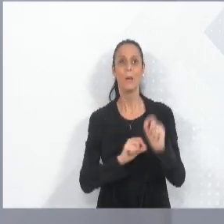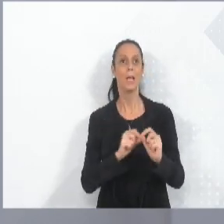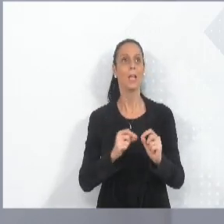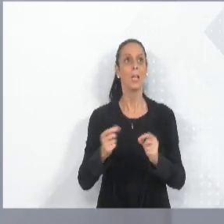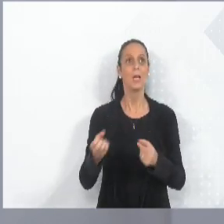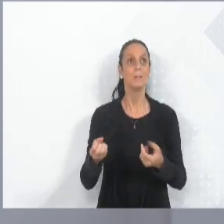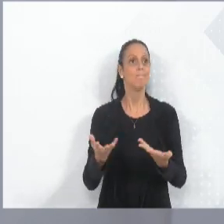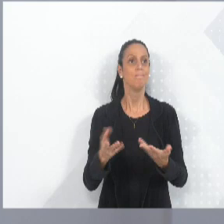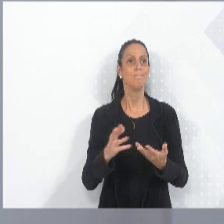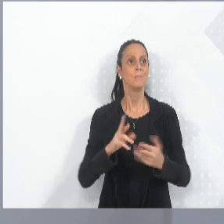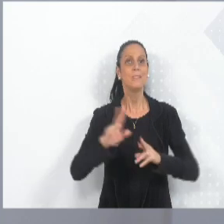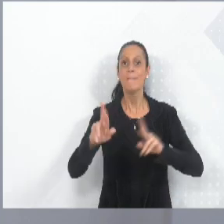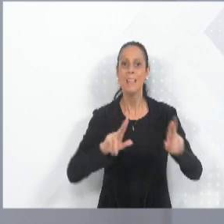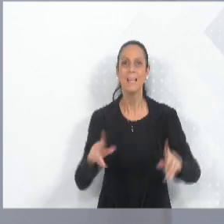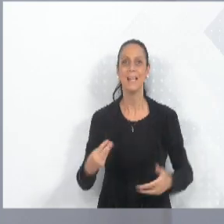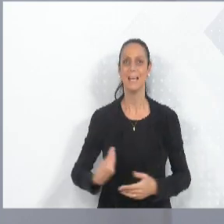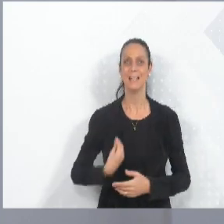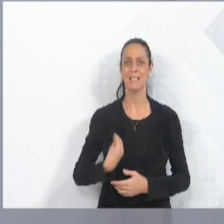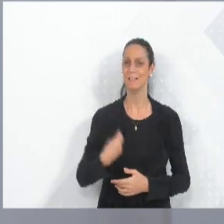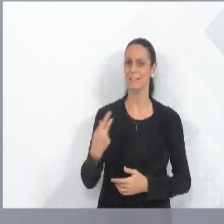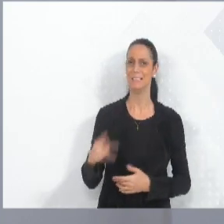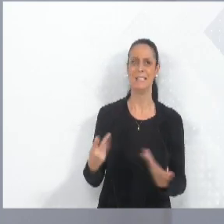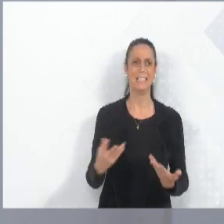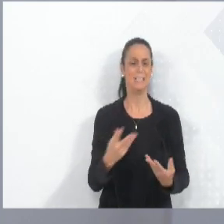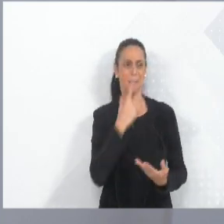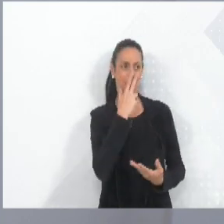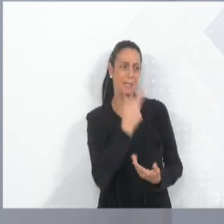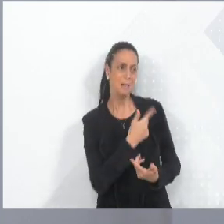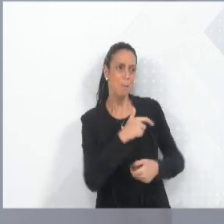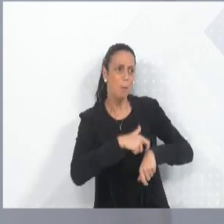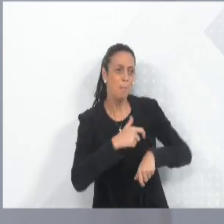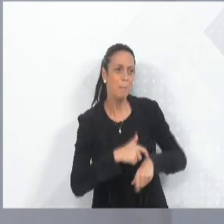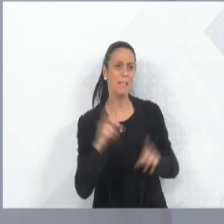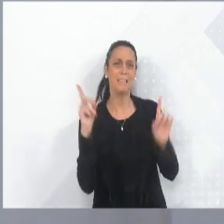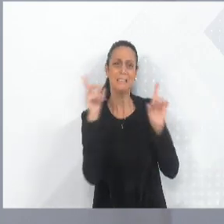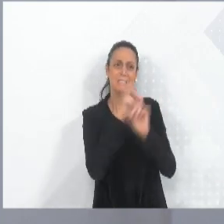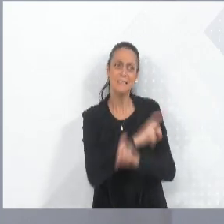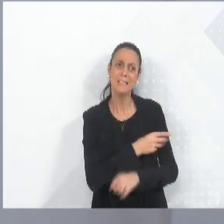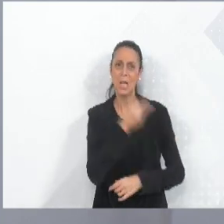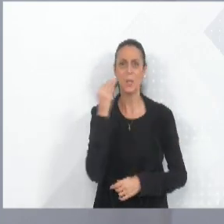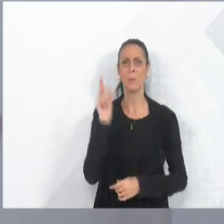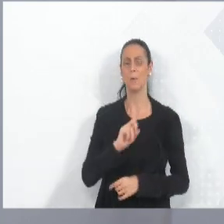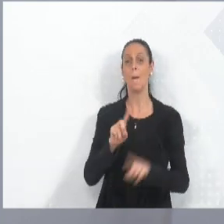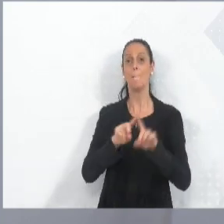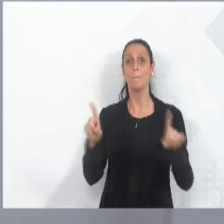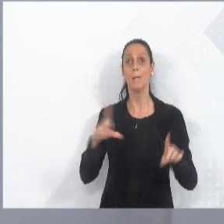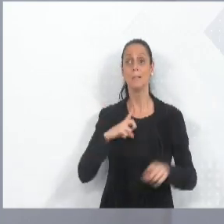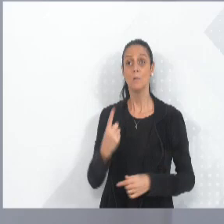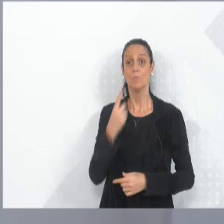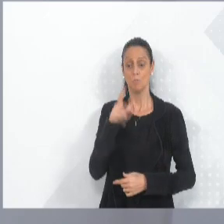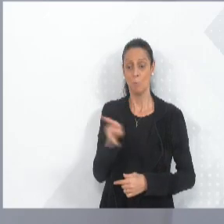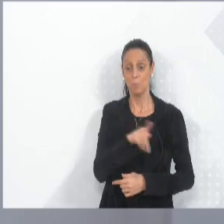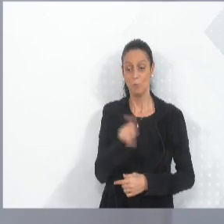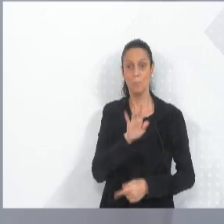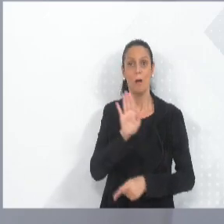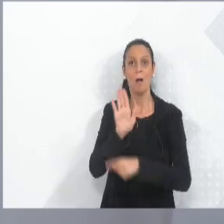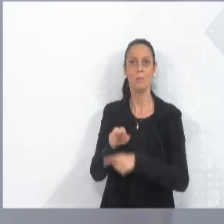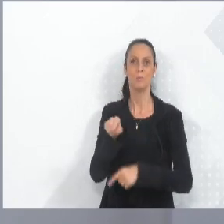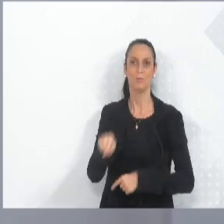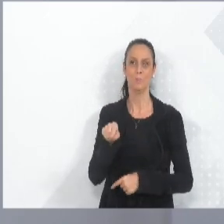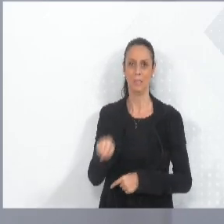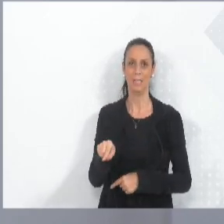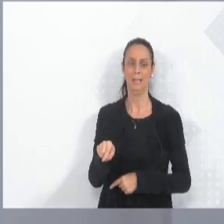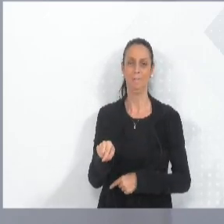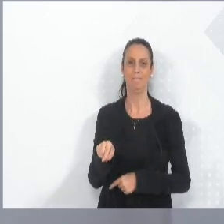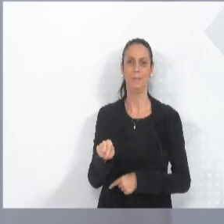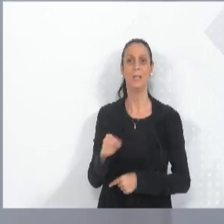novas cores que não o agradava mas teve uma excelente professora que que pode